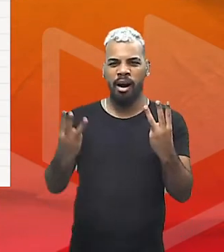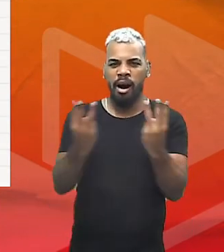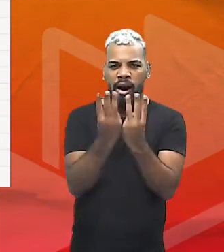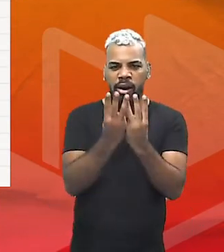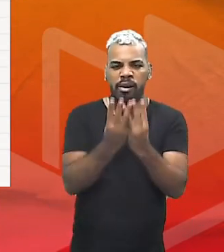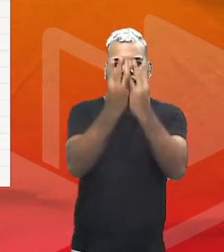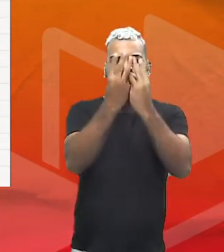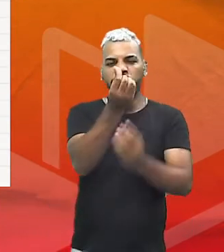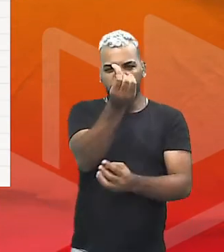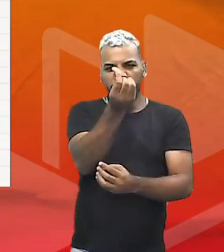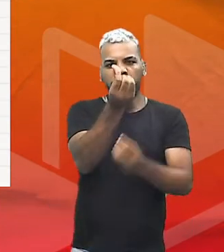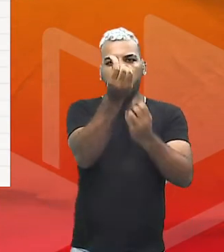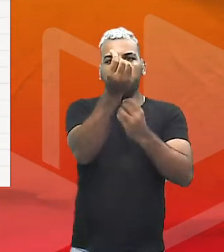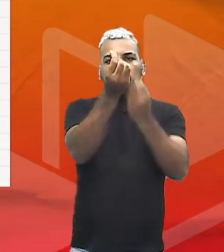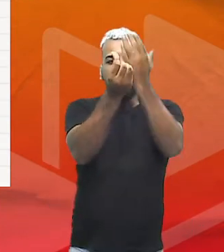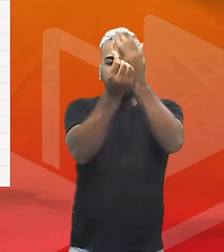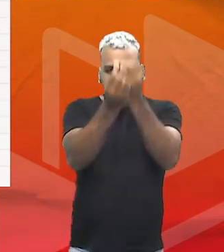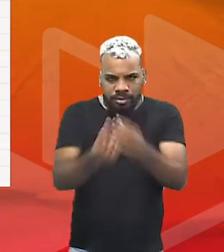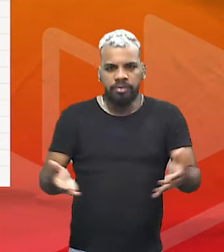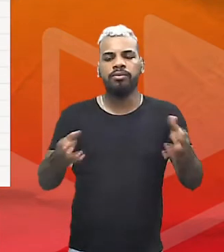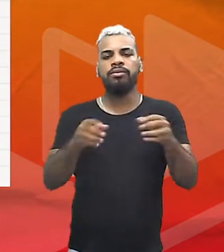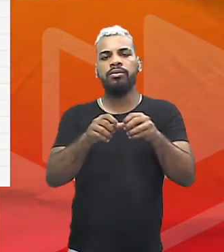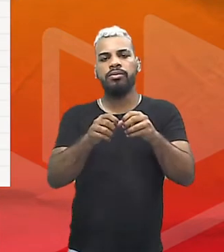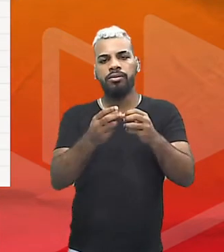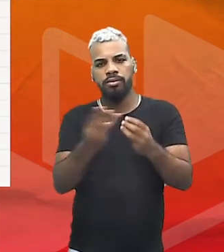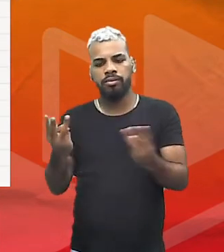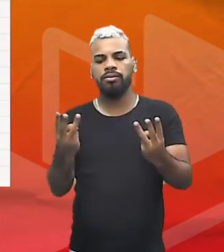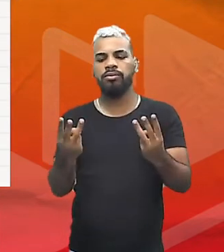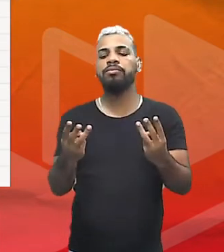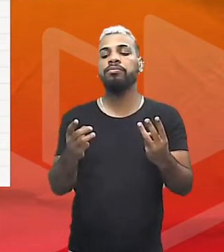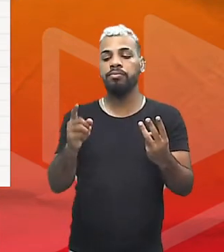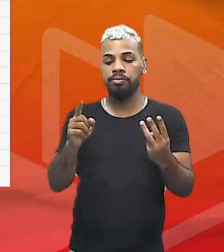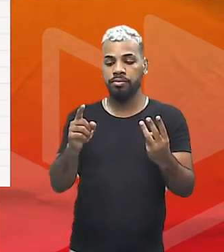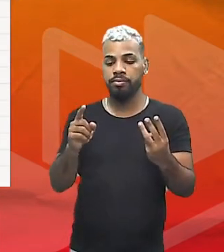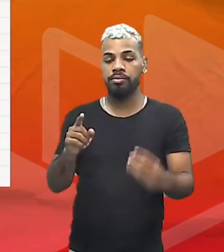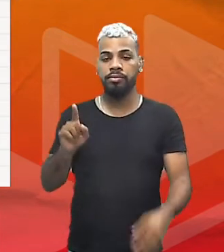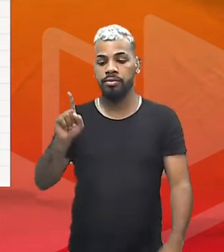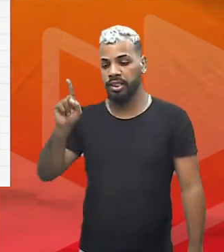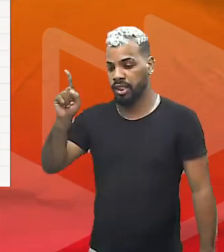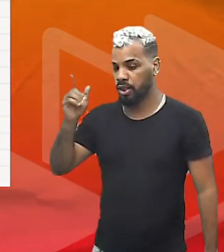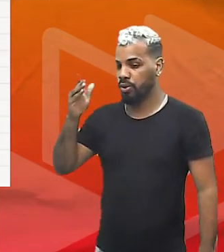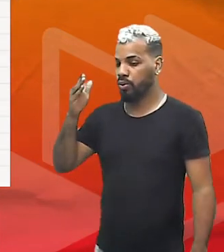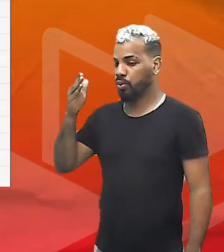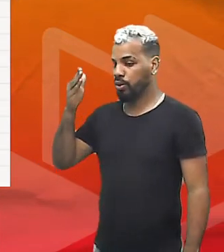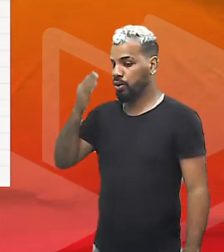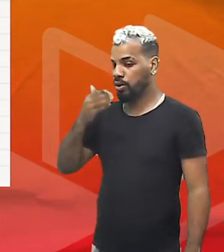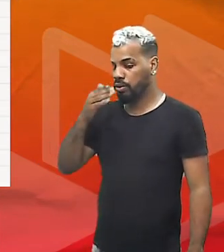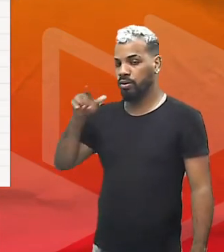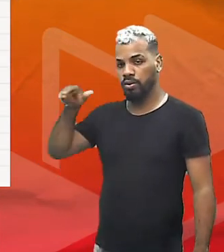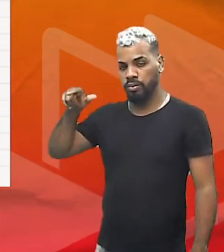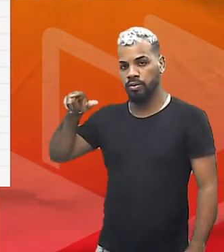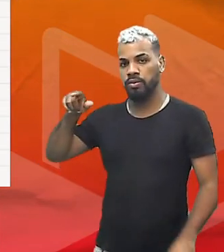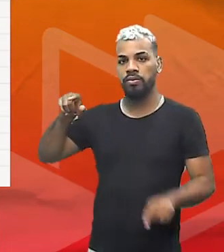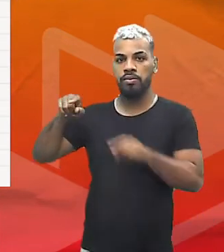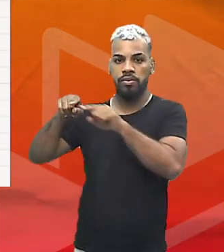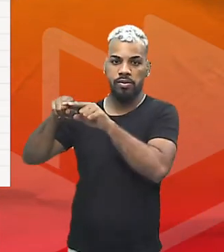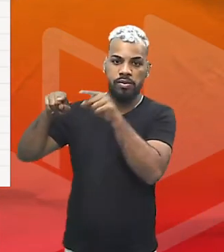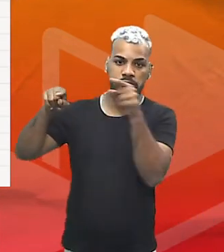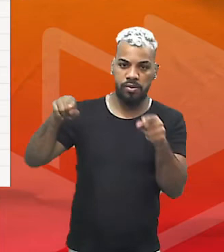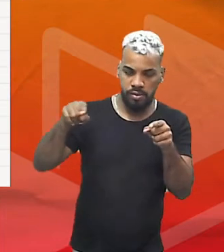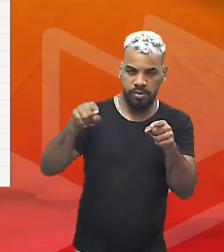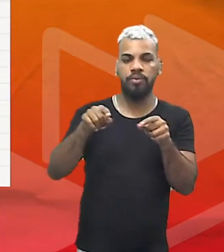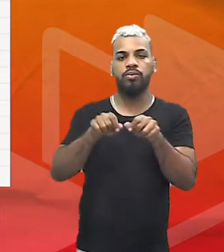acontecer esse expiro vácuos para que a glicose seja transformado em 2 kg